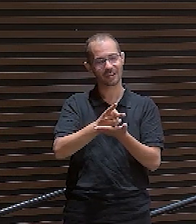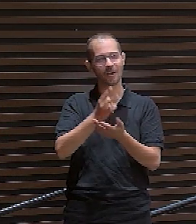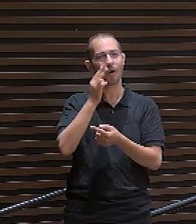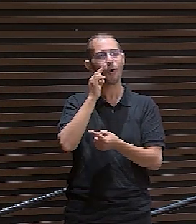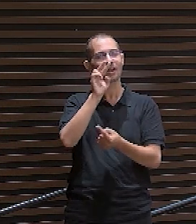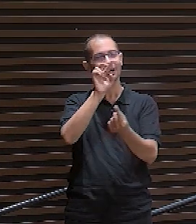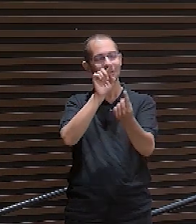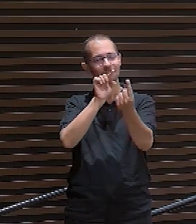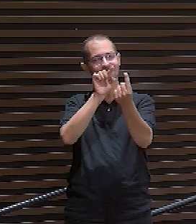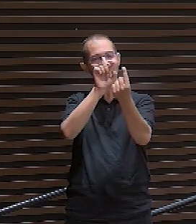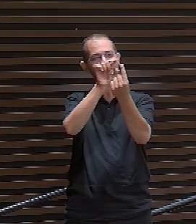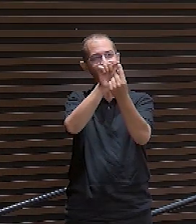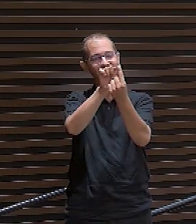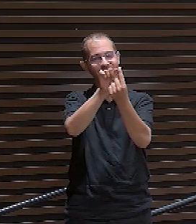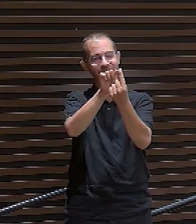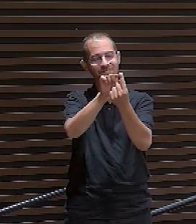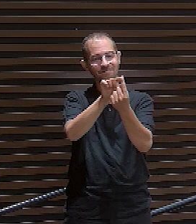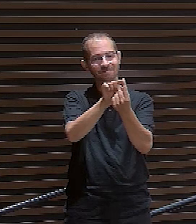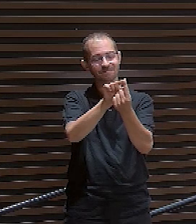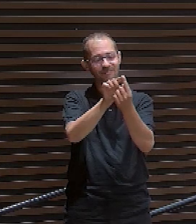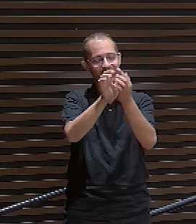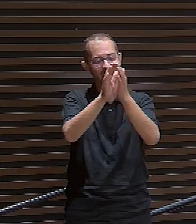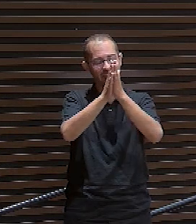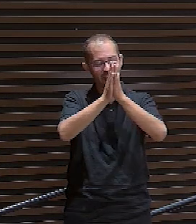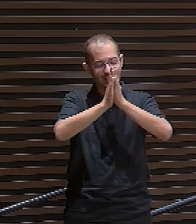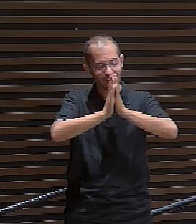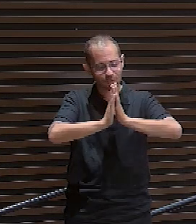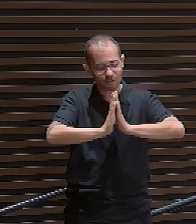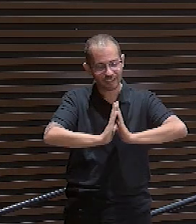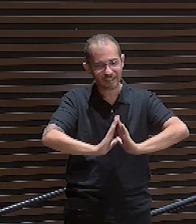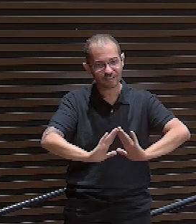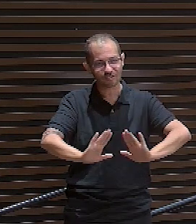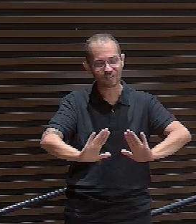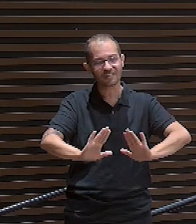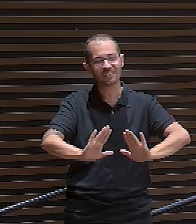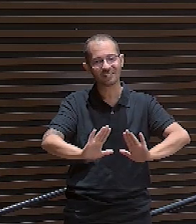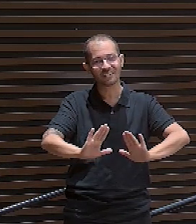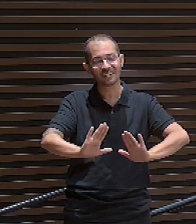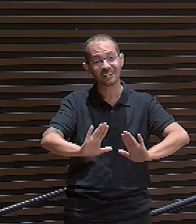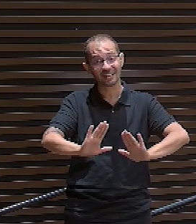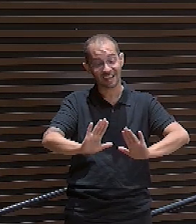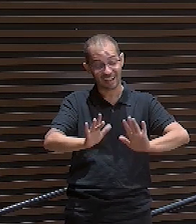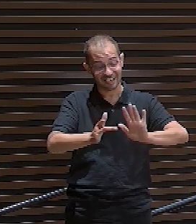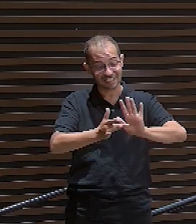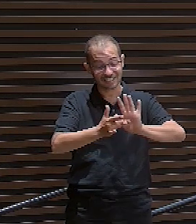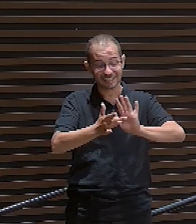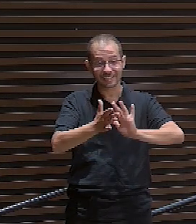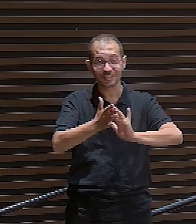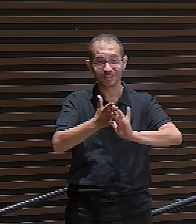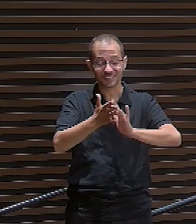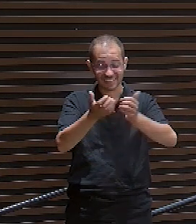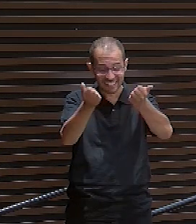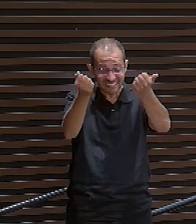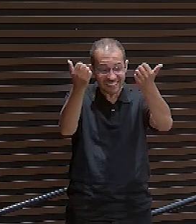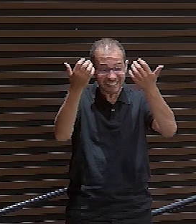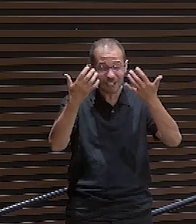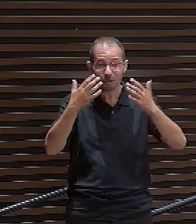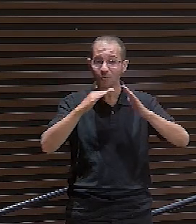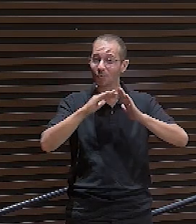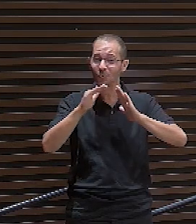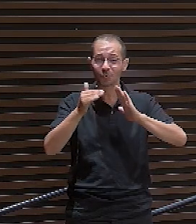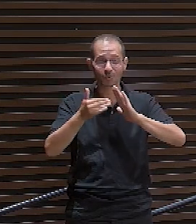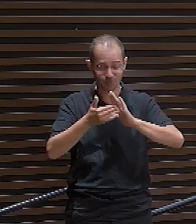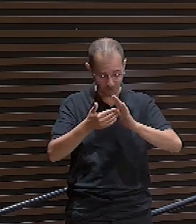Ele e adorando aquele que deu tudo por um crápula, por